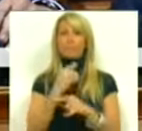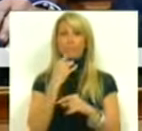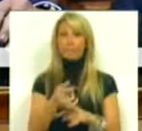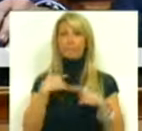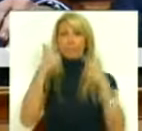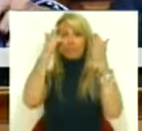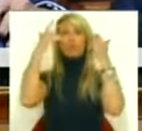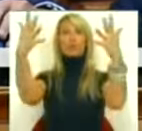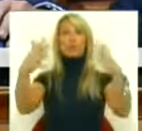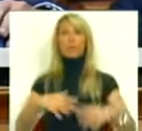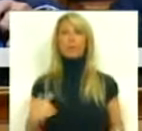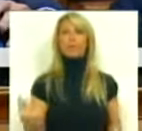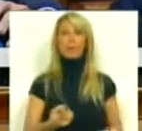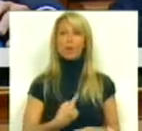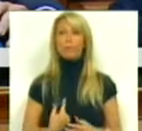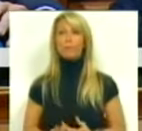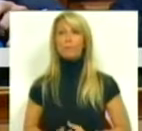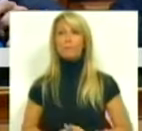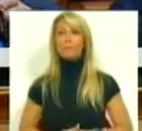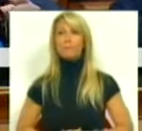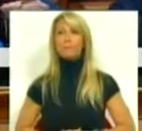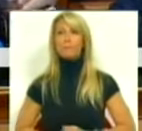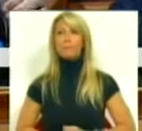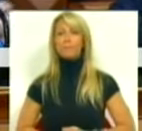até alguma, digamos,